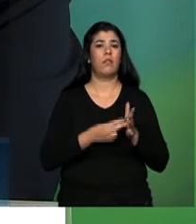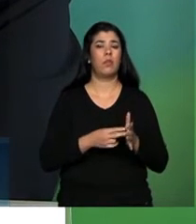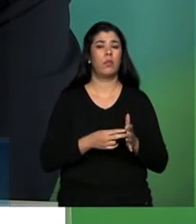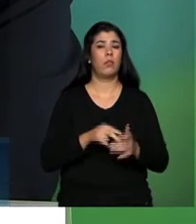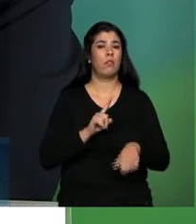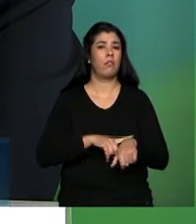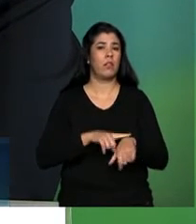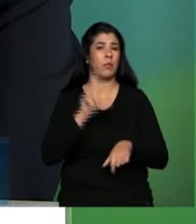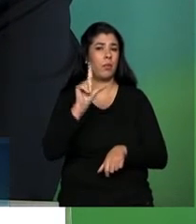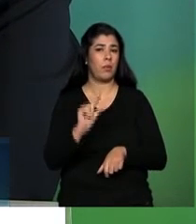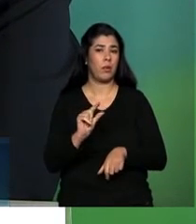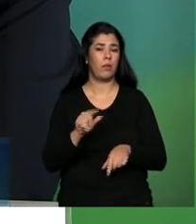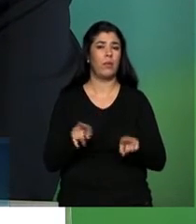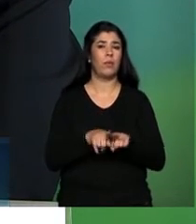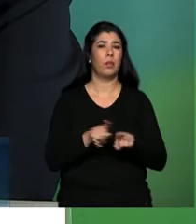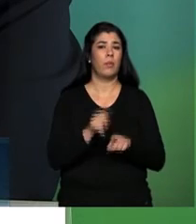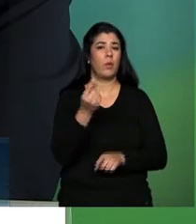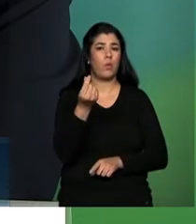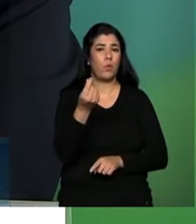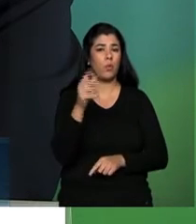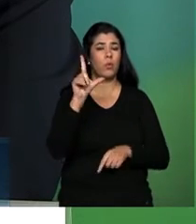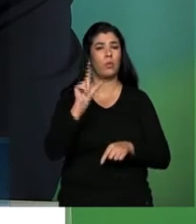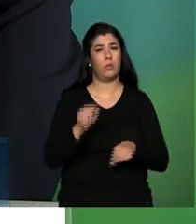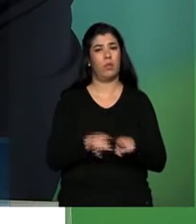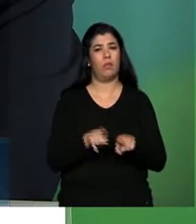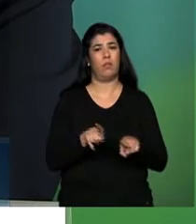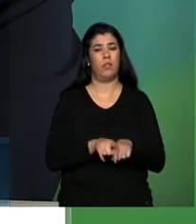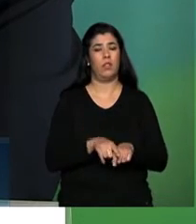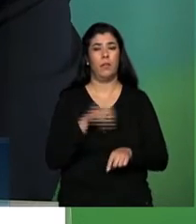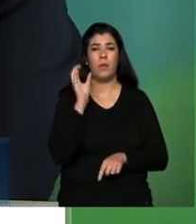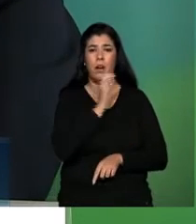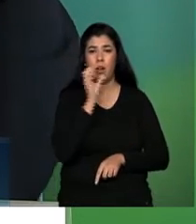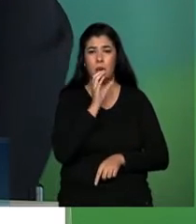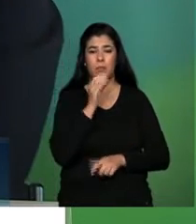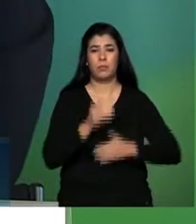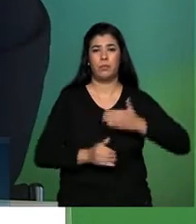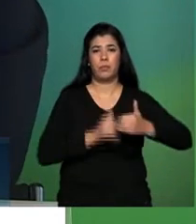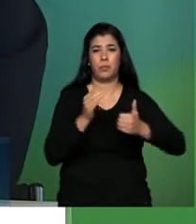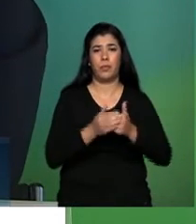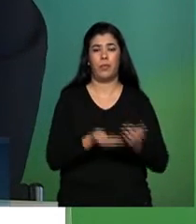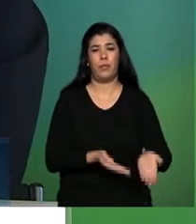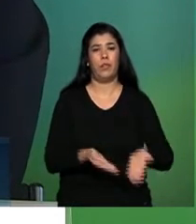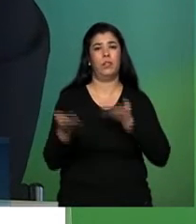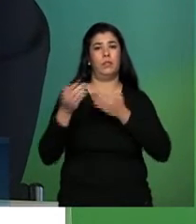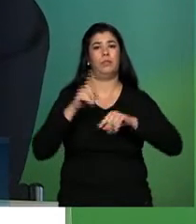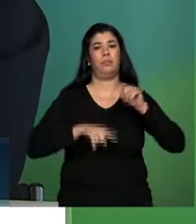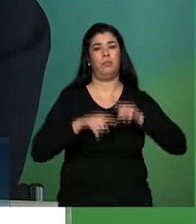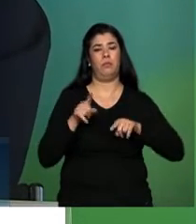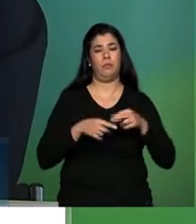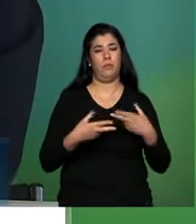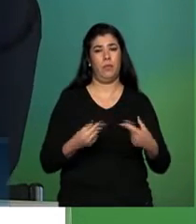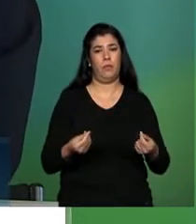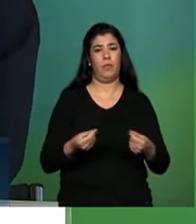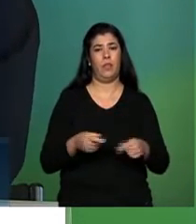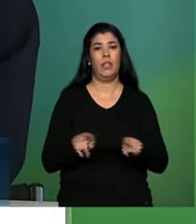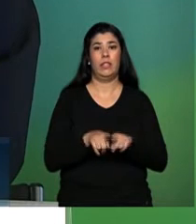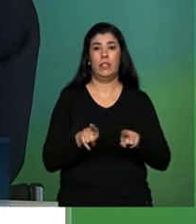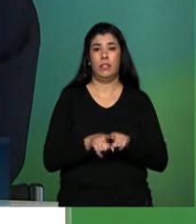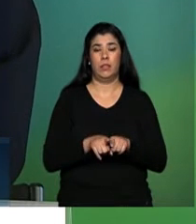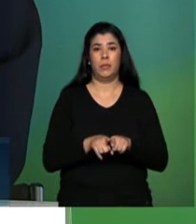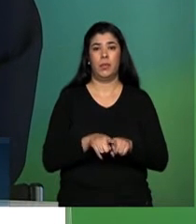tempo, mais agilidade no processo de exportação. Quero também destacar que alguns regimes tributários estão